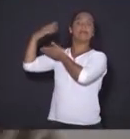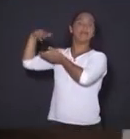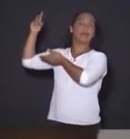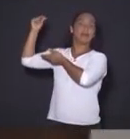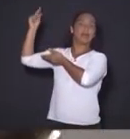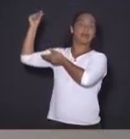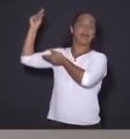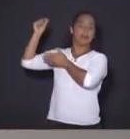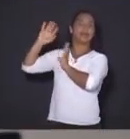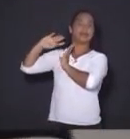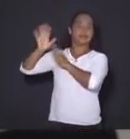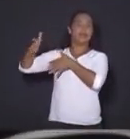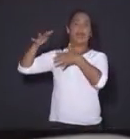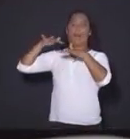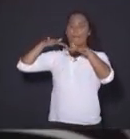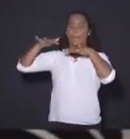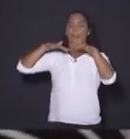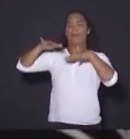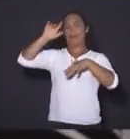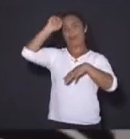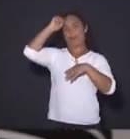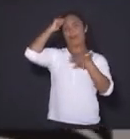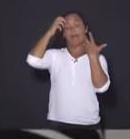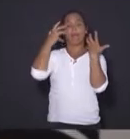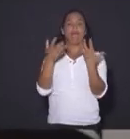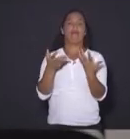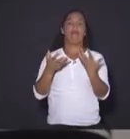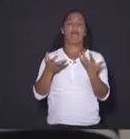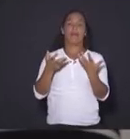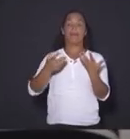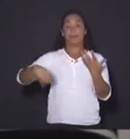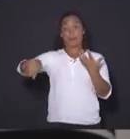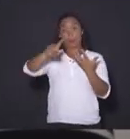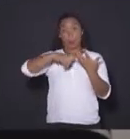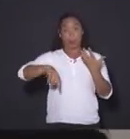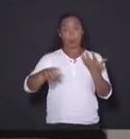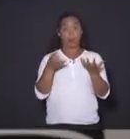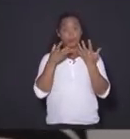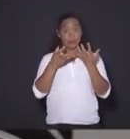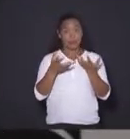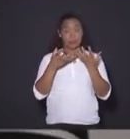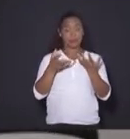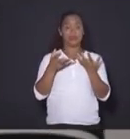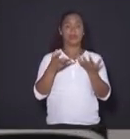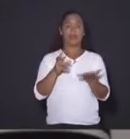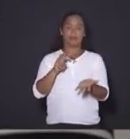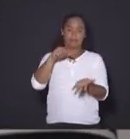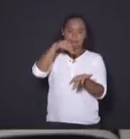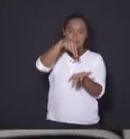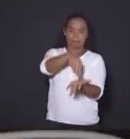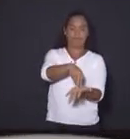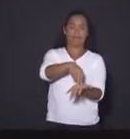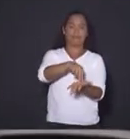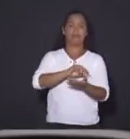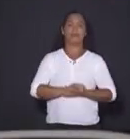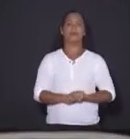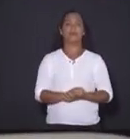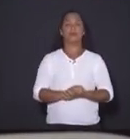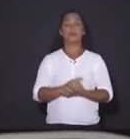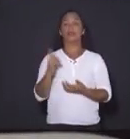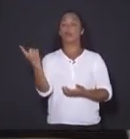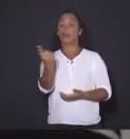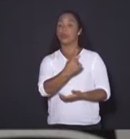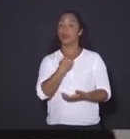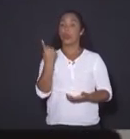antigos do movimento negro já reivindicavam e hoje nós temos a sociedade brasileira atuando nesse sentido quando nós